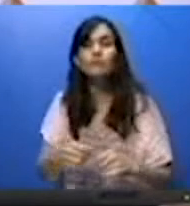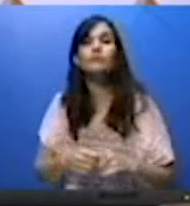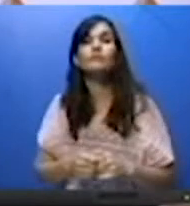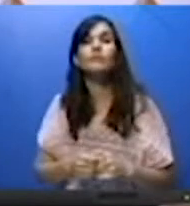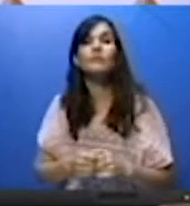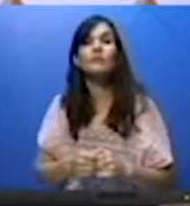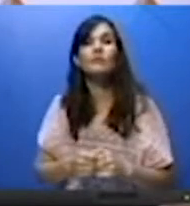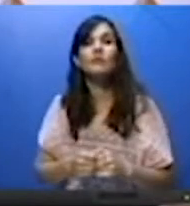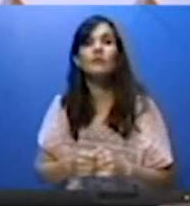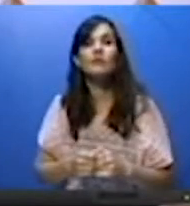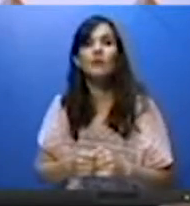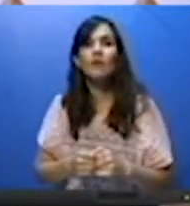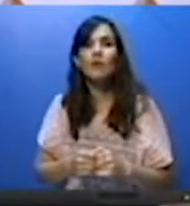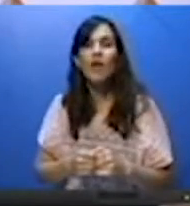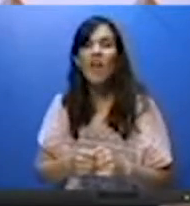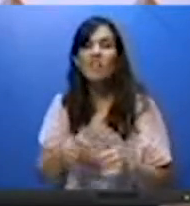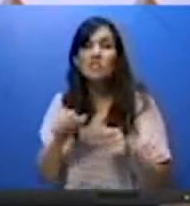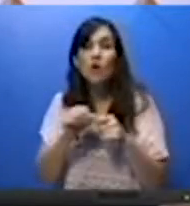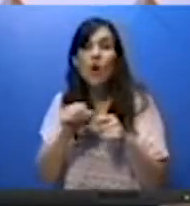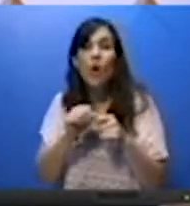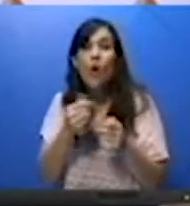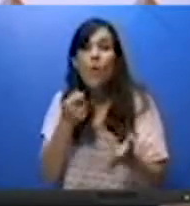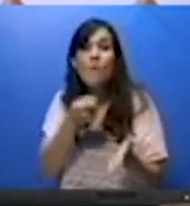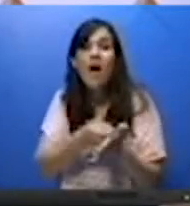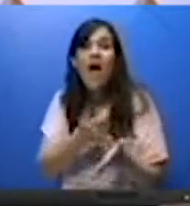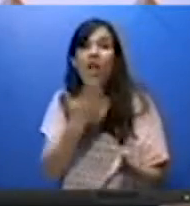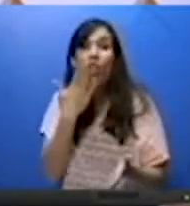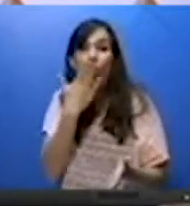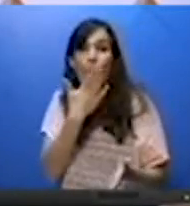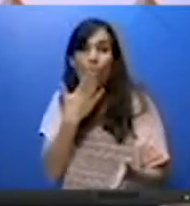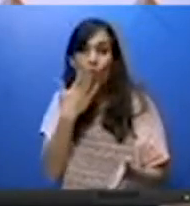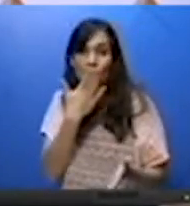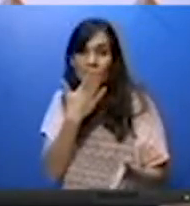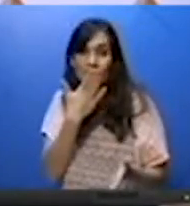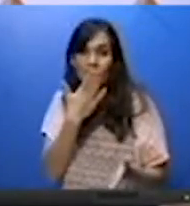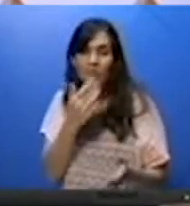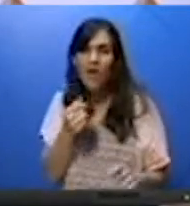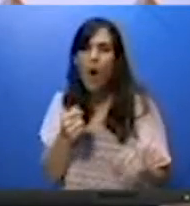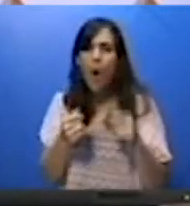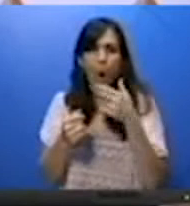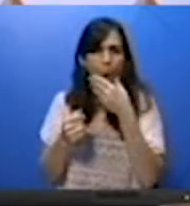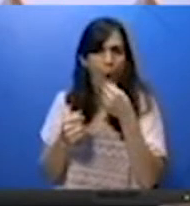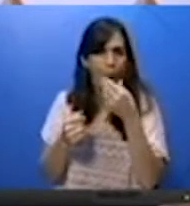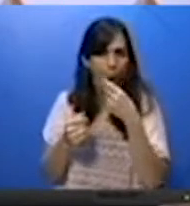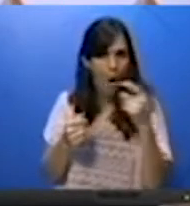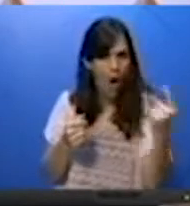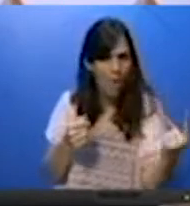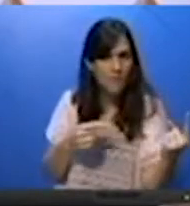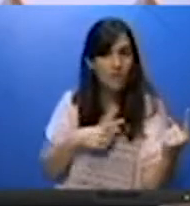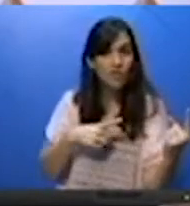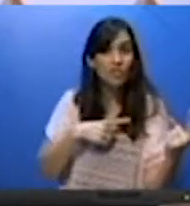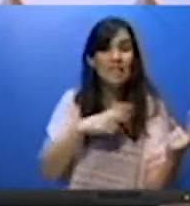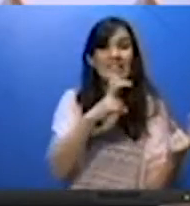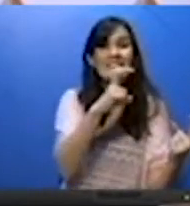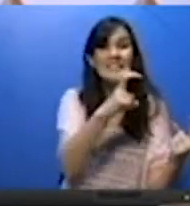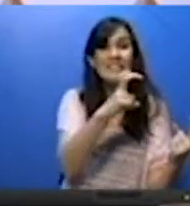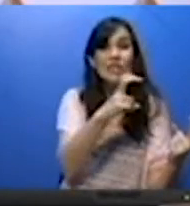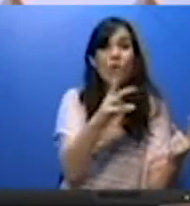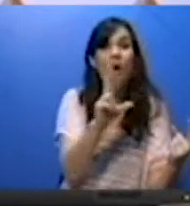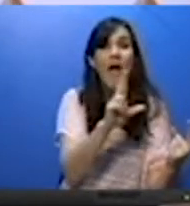sobremesa arthur tinha r$5 que a